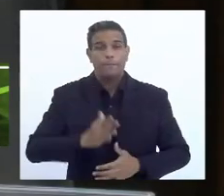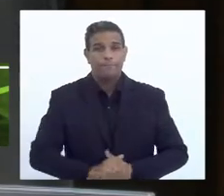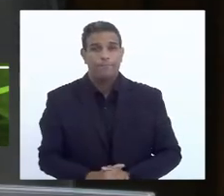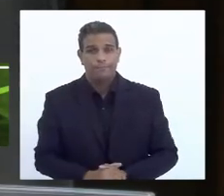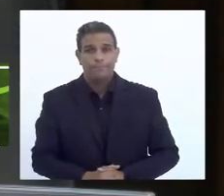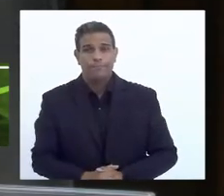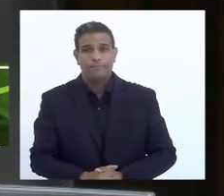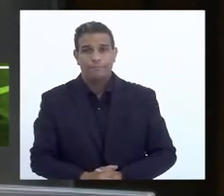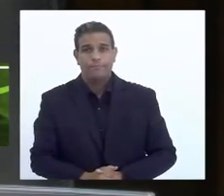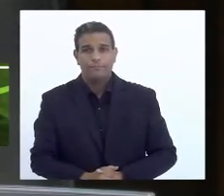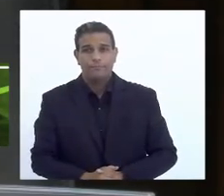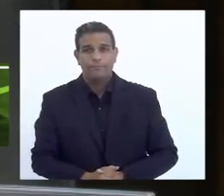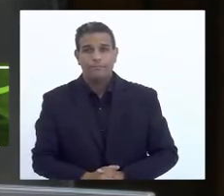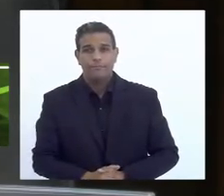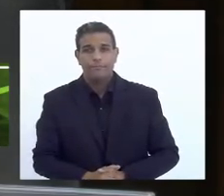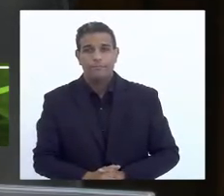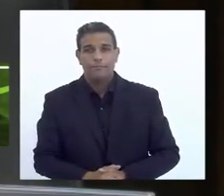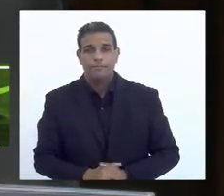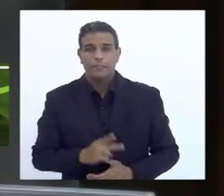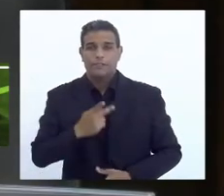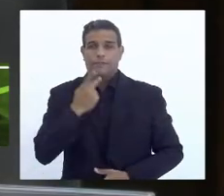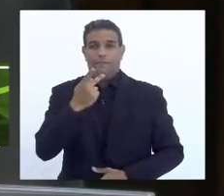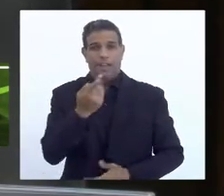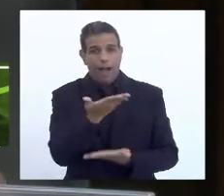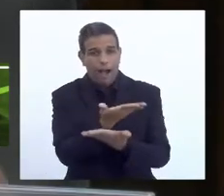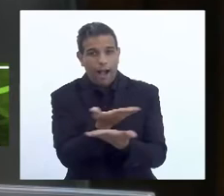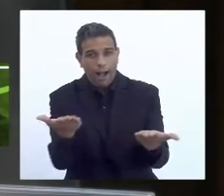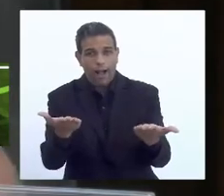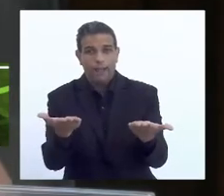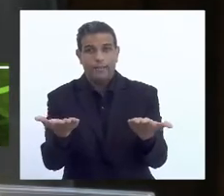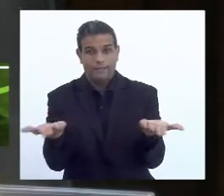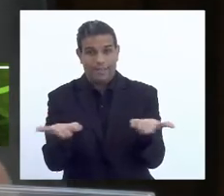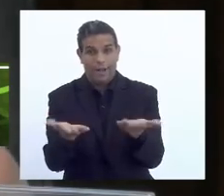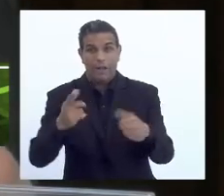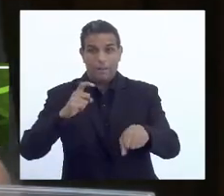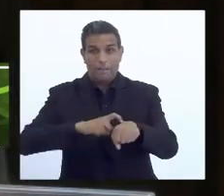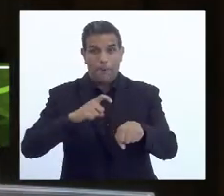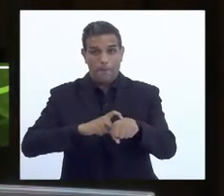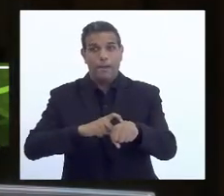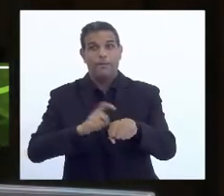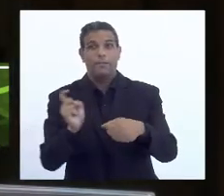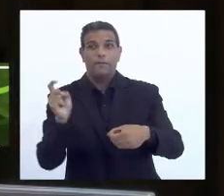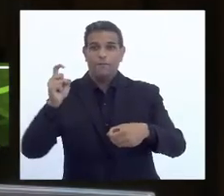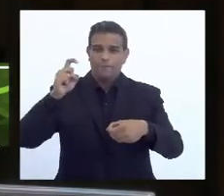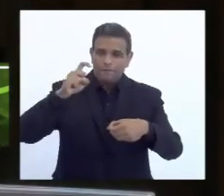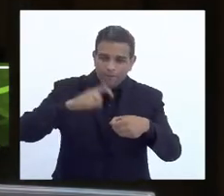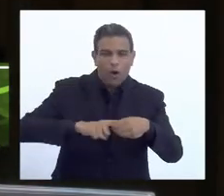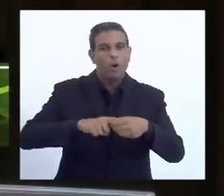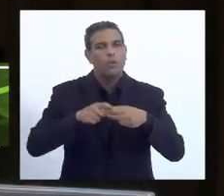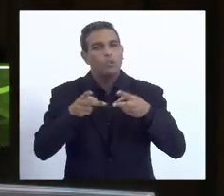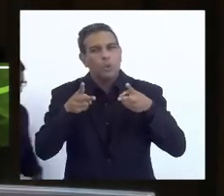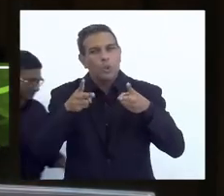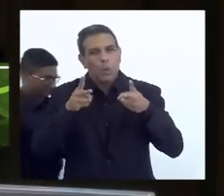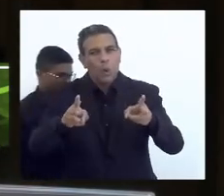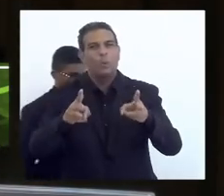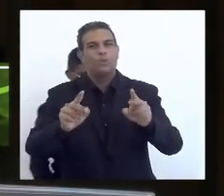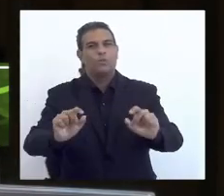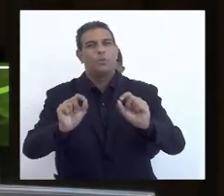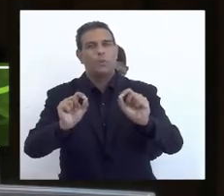Então, assim, eu quero dizer que esse movimento, então vou pular tudo que eu tinha escrito aqui para ir para o